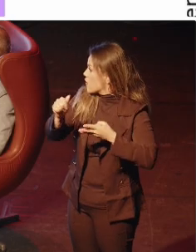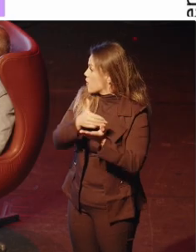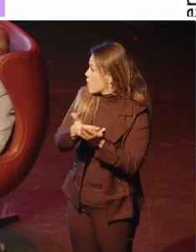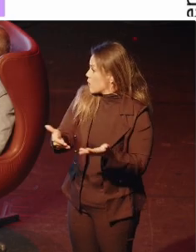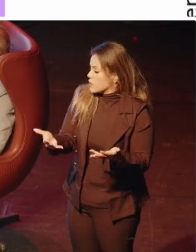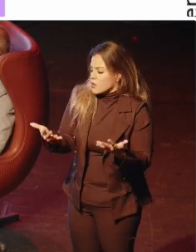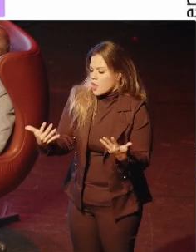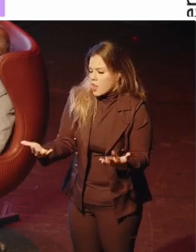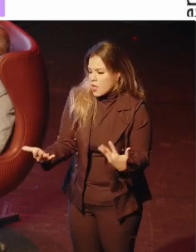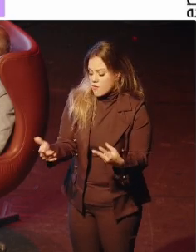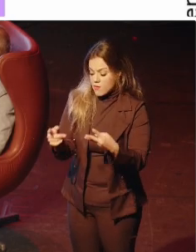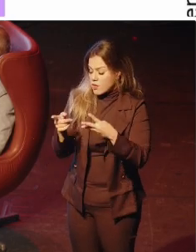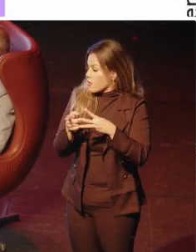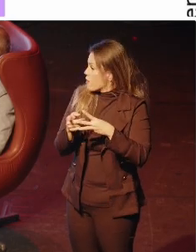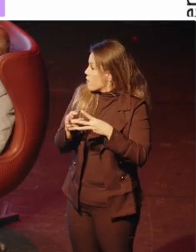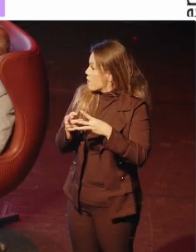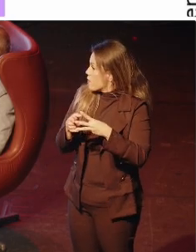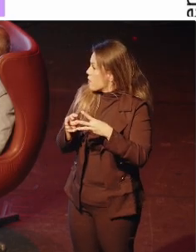lá,